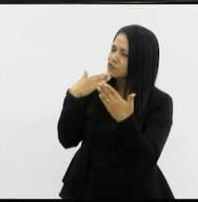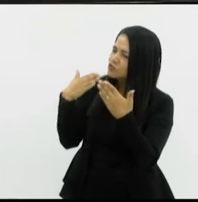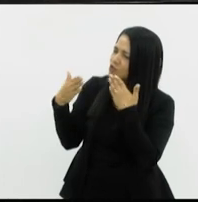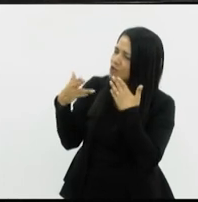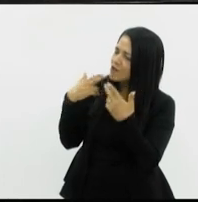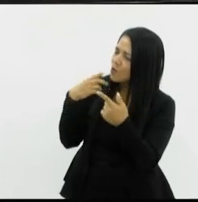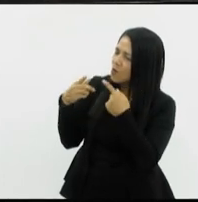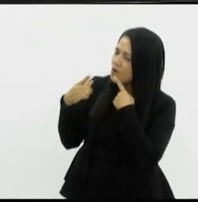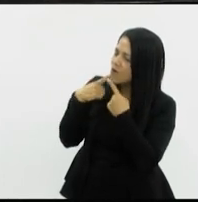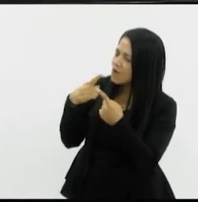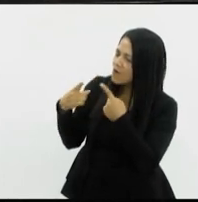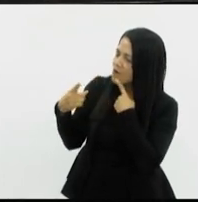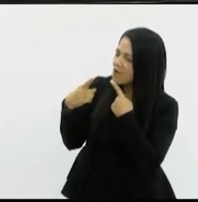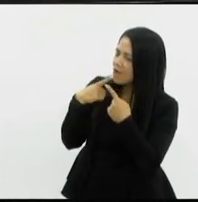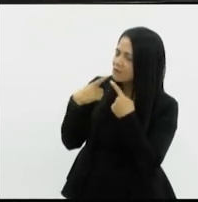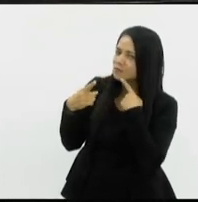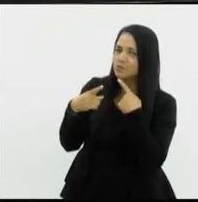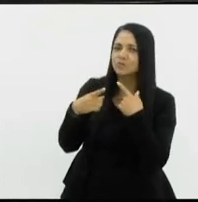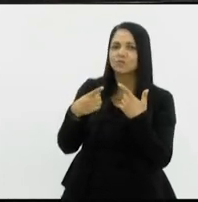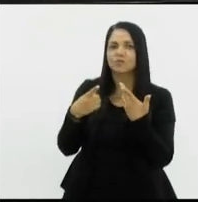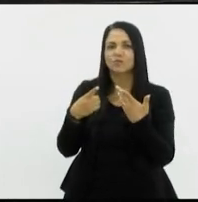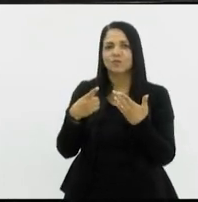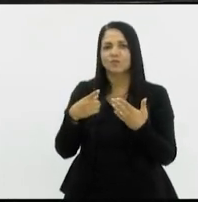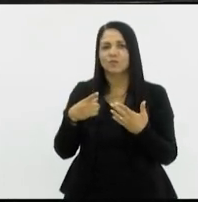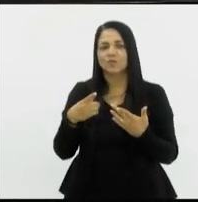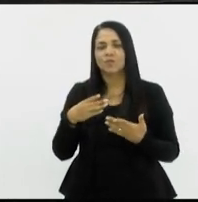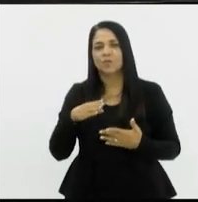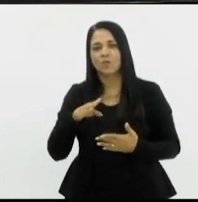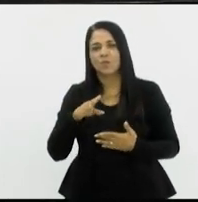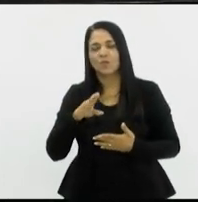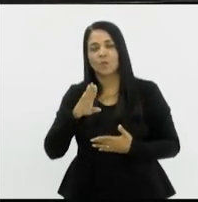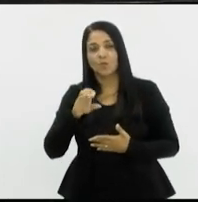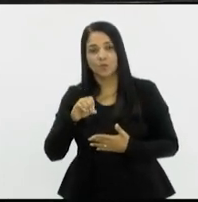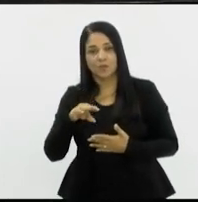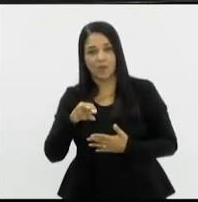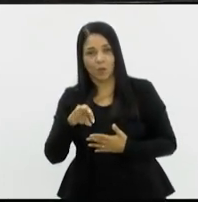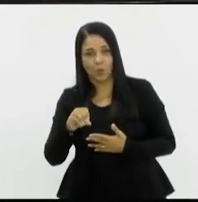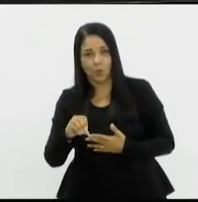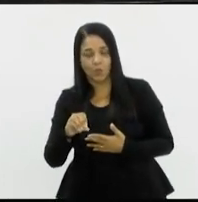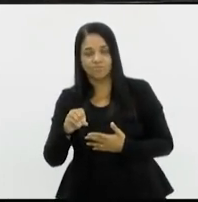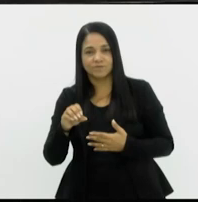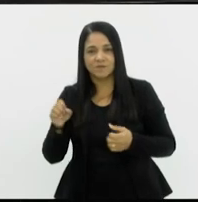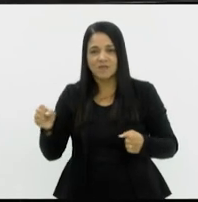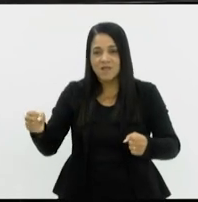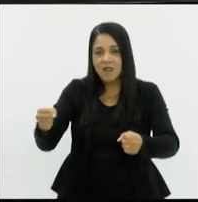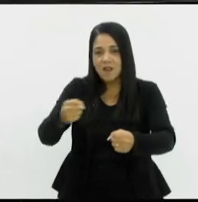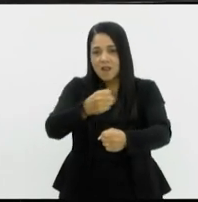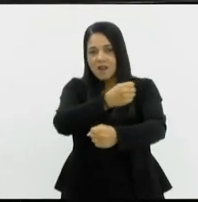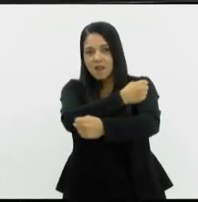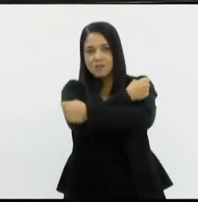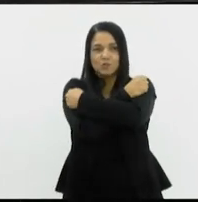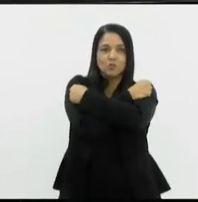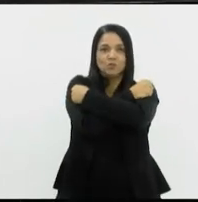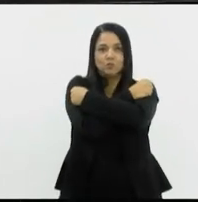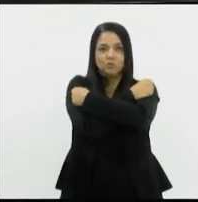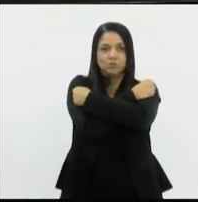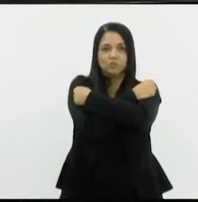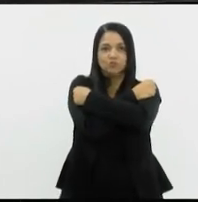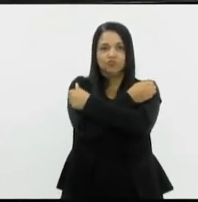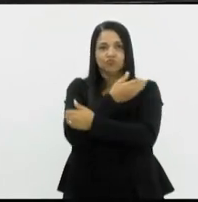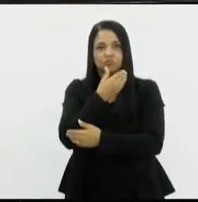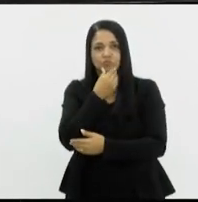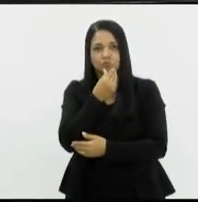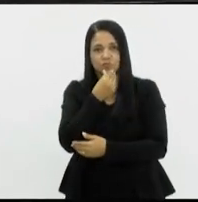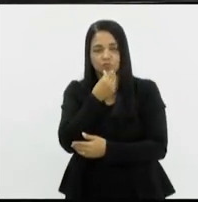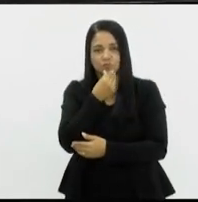amigavelmente com seu boneco, este abriu os braços e enlaçou o garoto, porque nem os